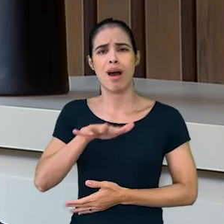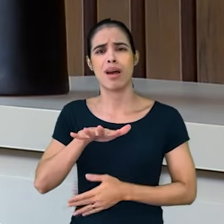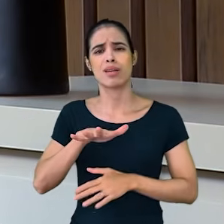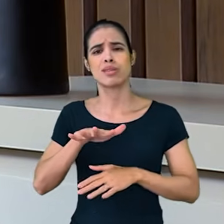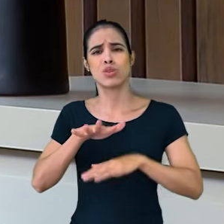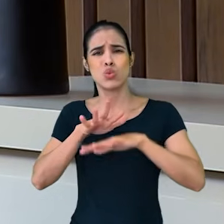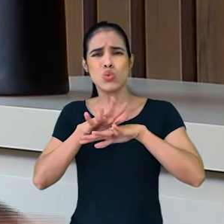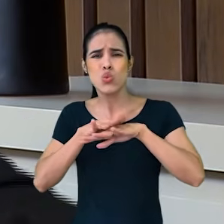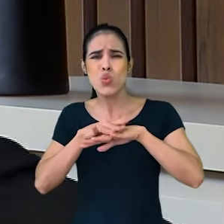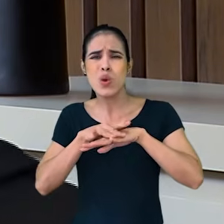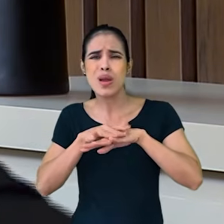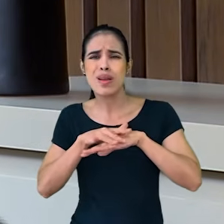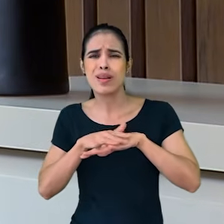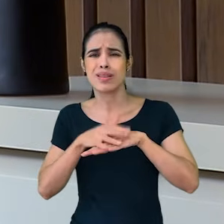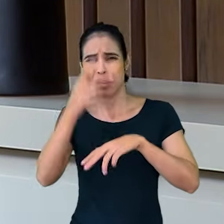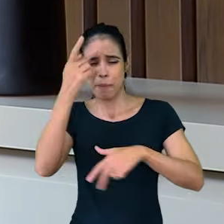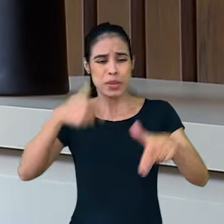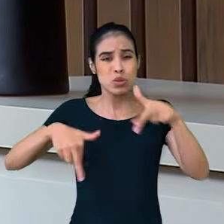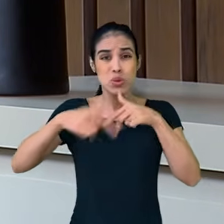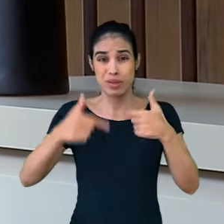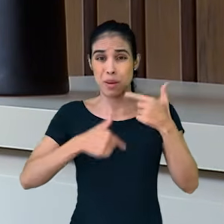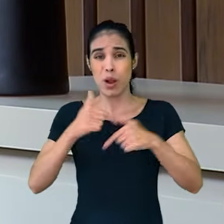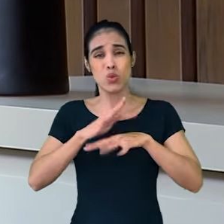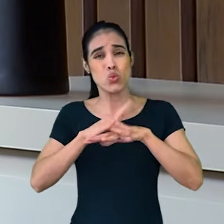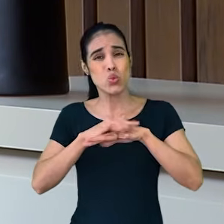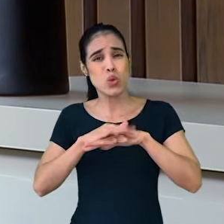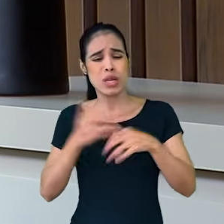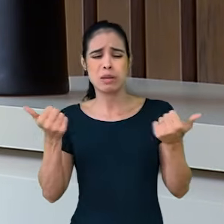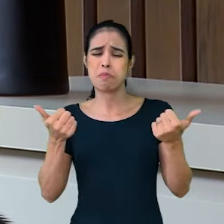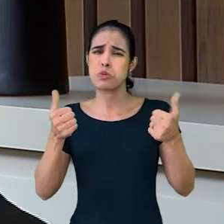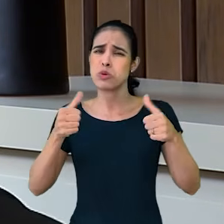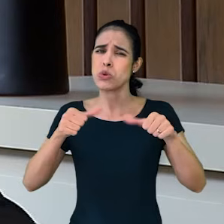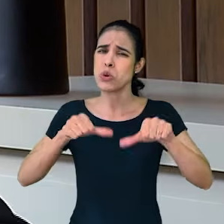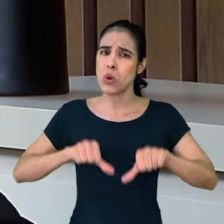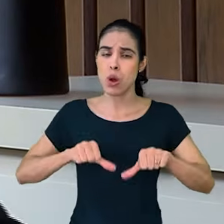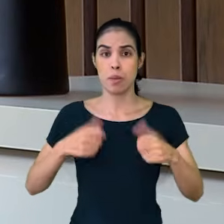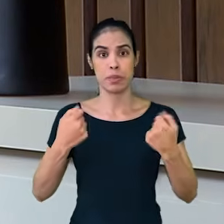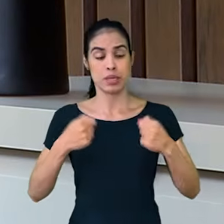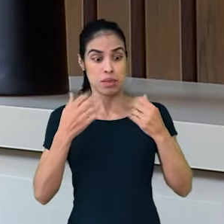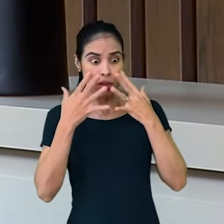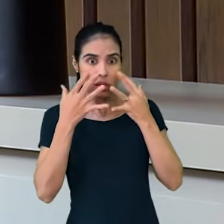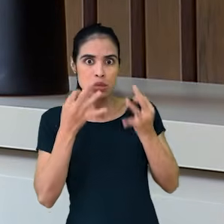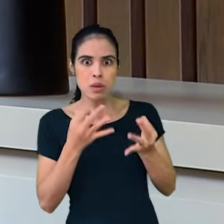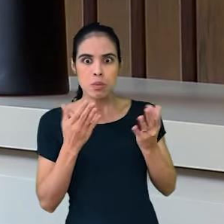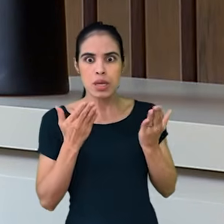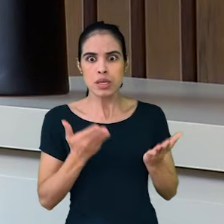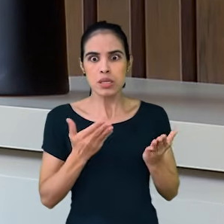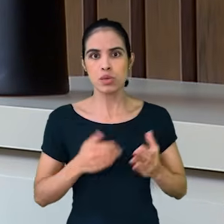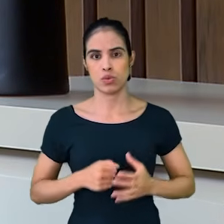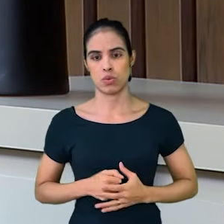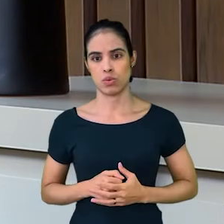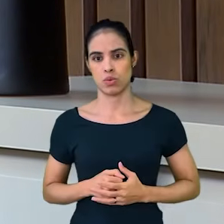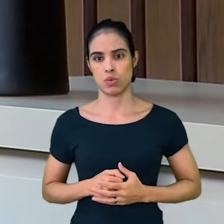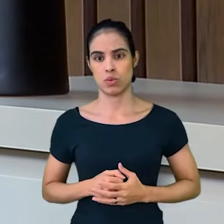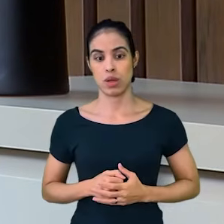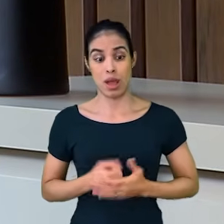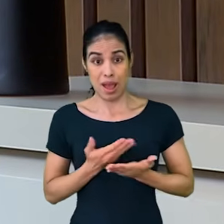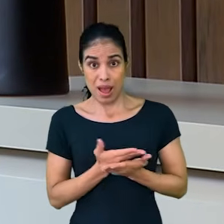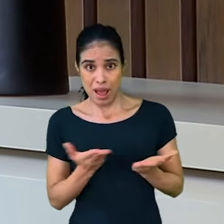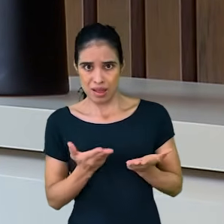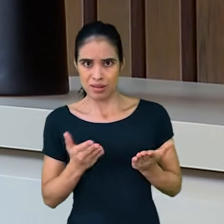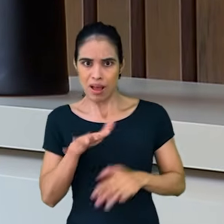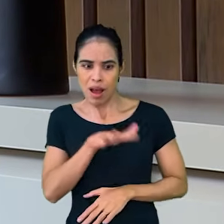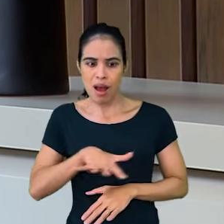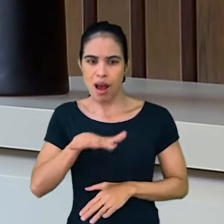muito significativo de trabalhadores e trabalhadoras. É preciso ter um olhar para isso. É preciso fazer com que